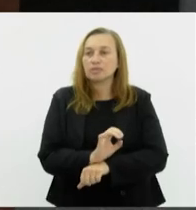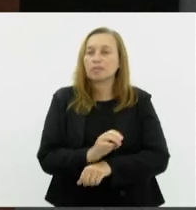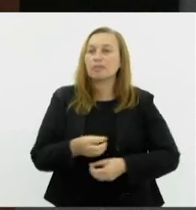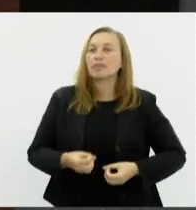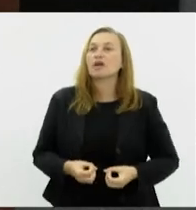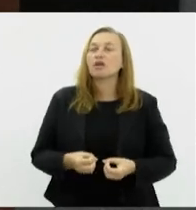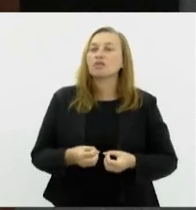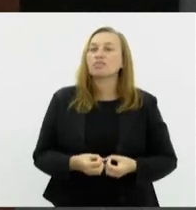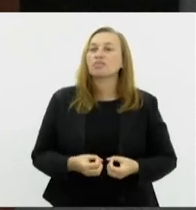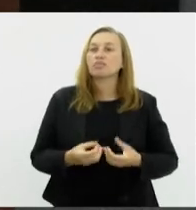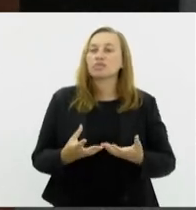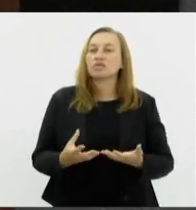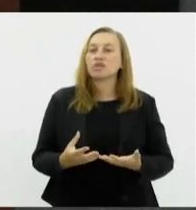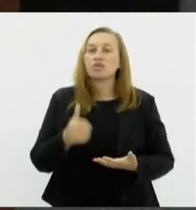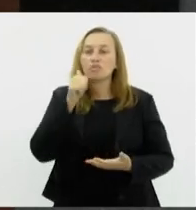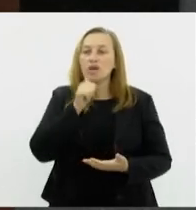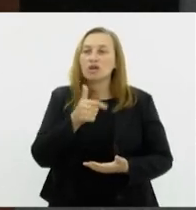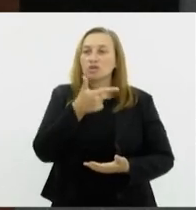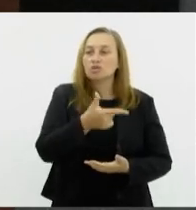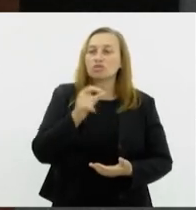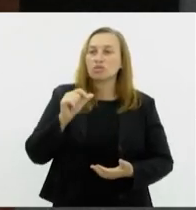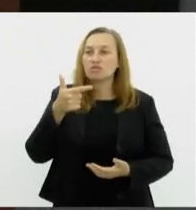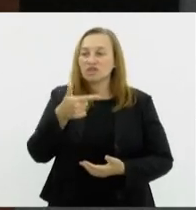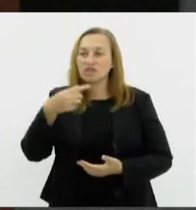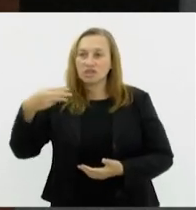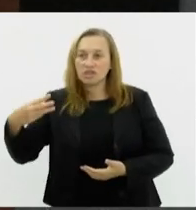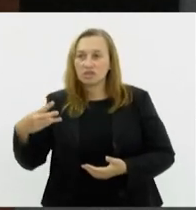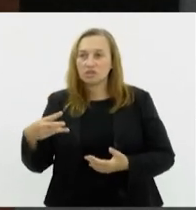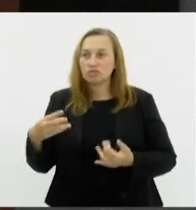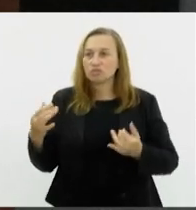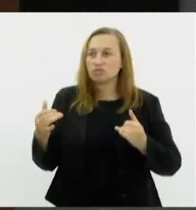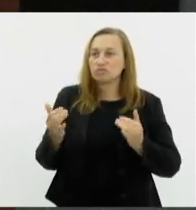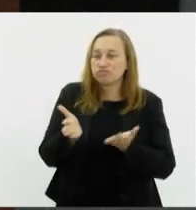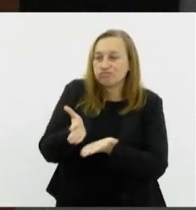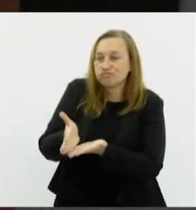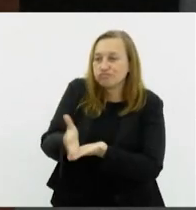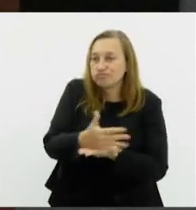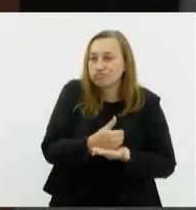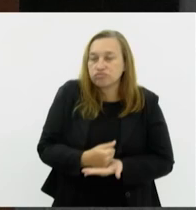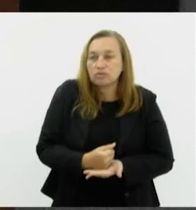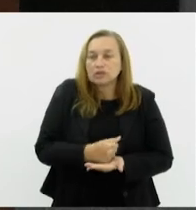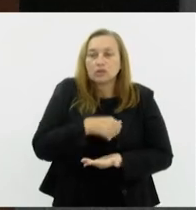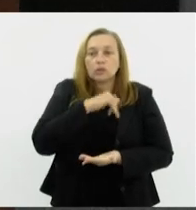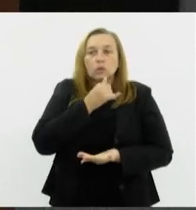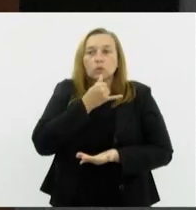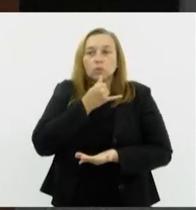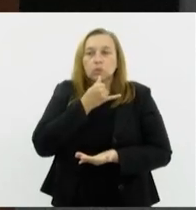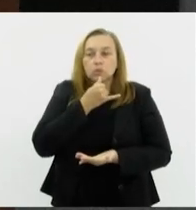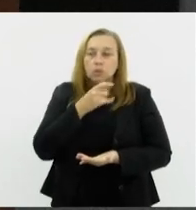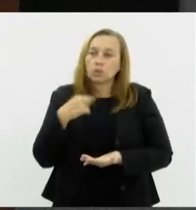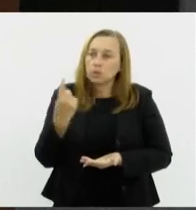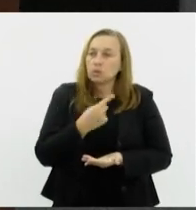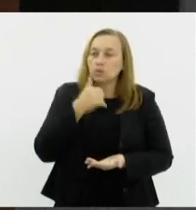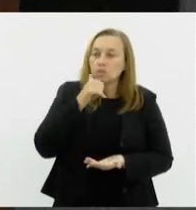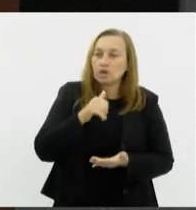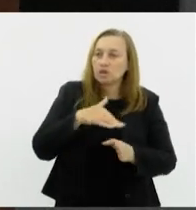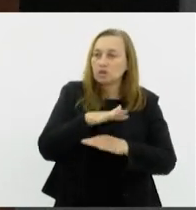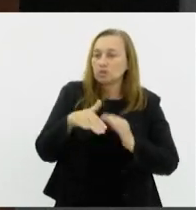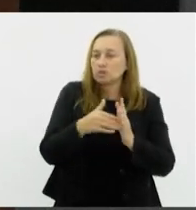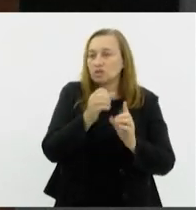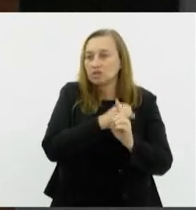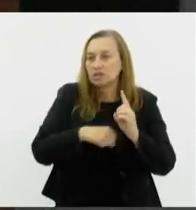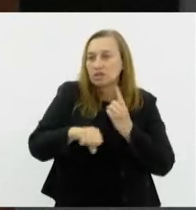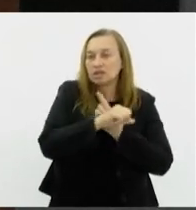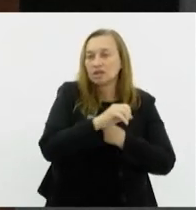dossiê Mulher 2023, e com dados terríveis para nós mulheres e para toda a sociedade fluminense.